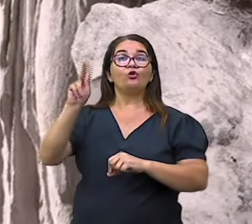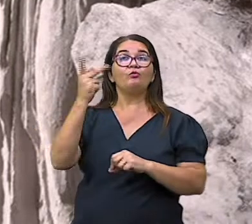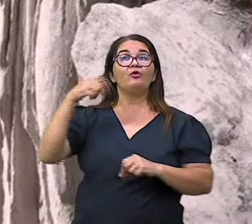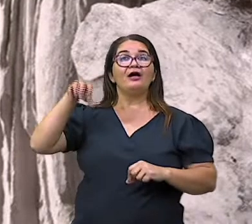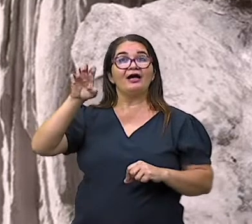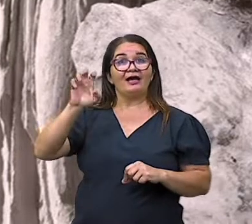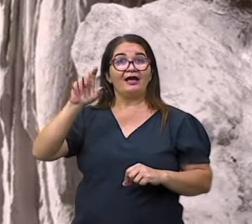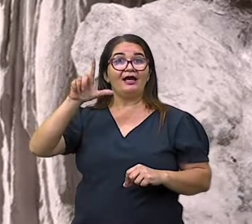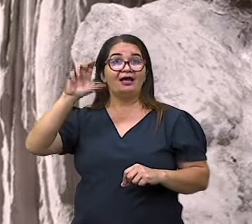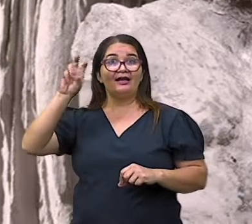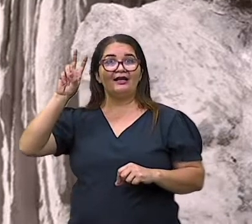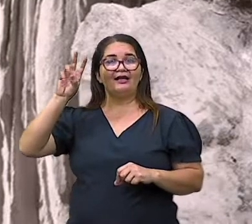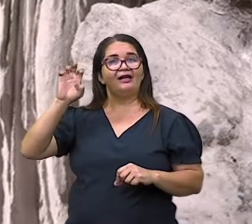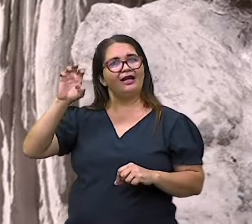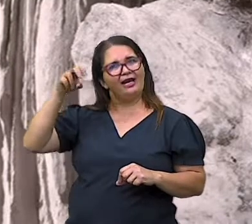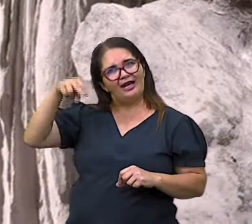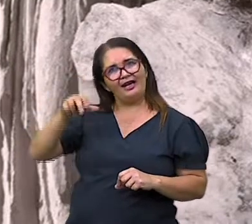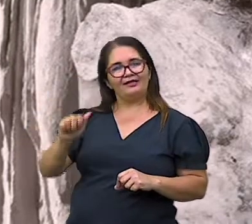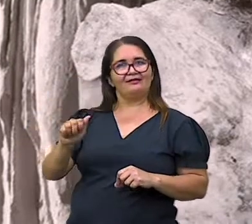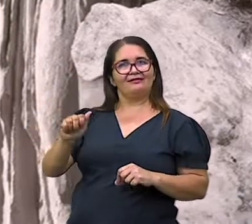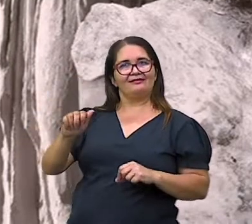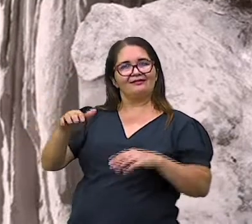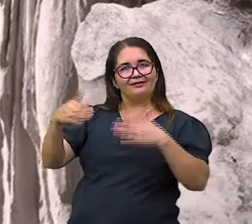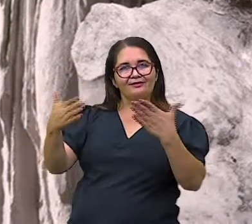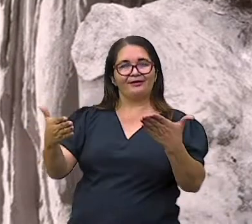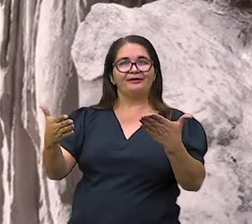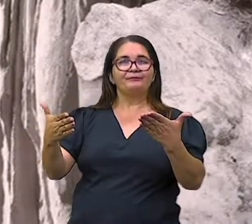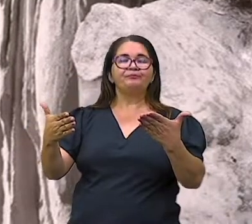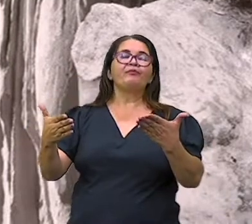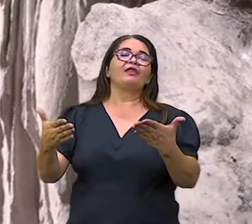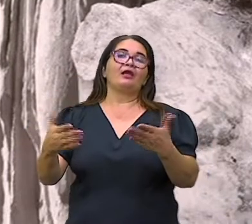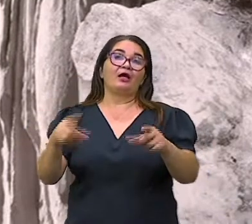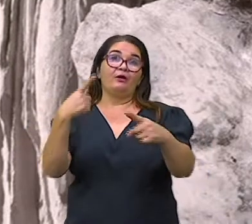Atenas, a